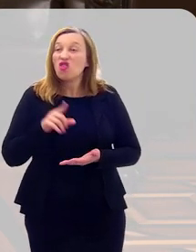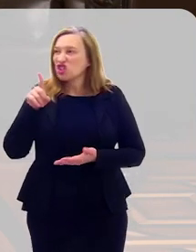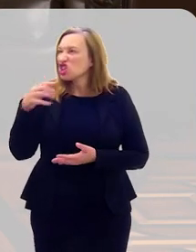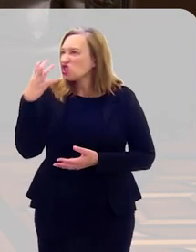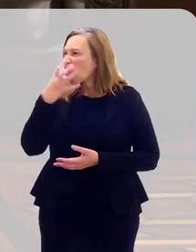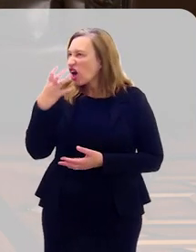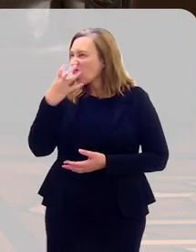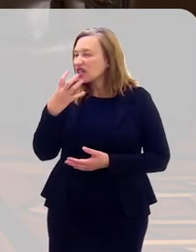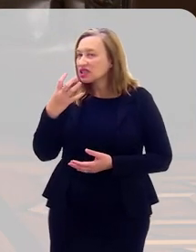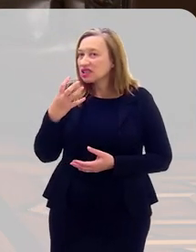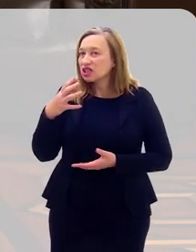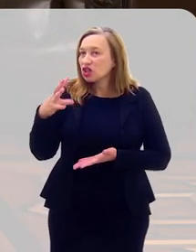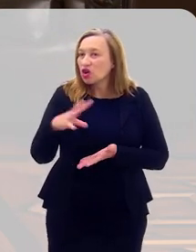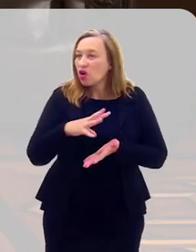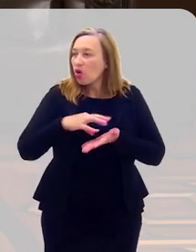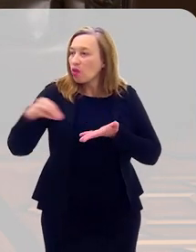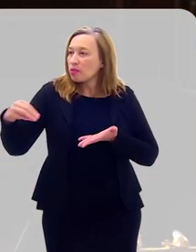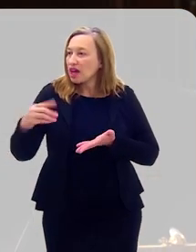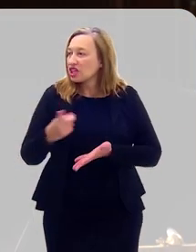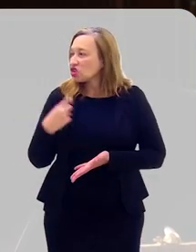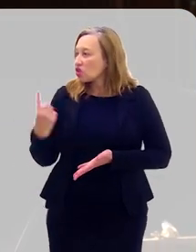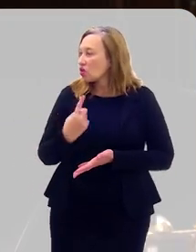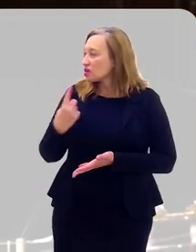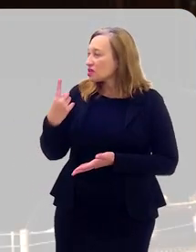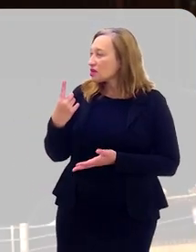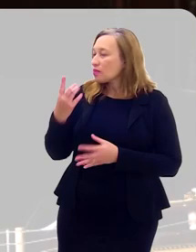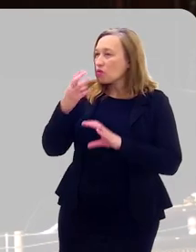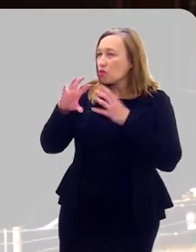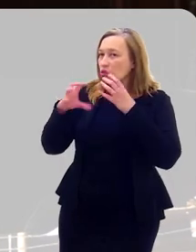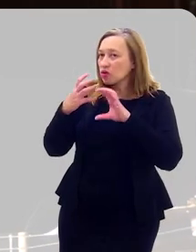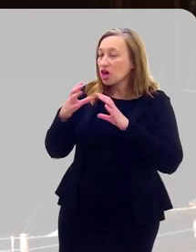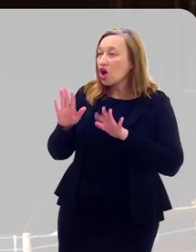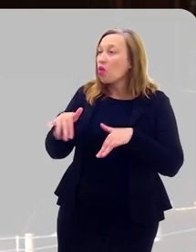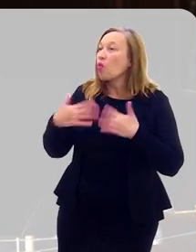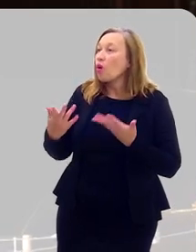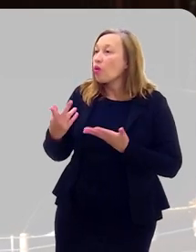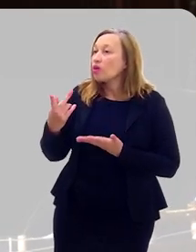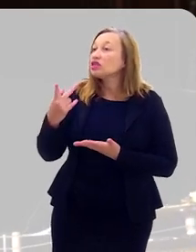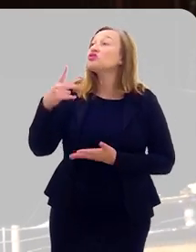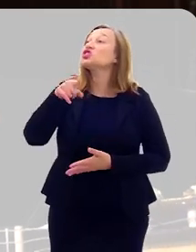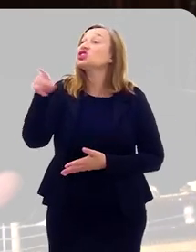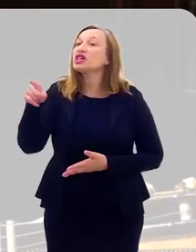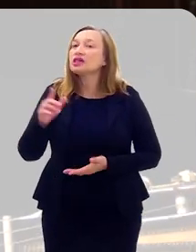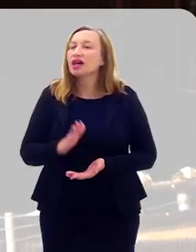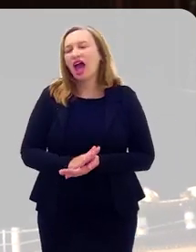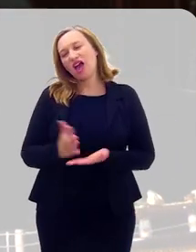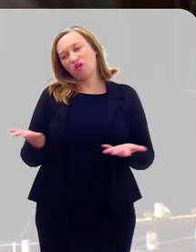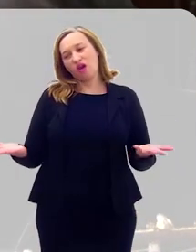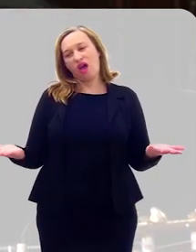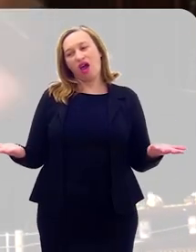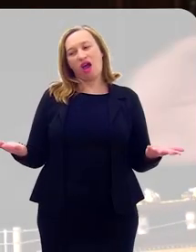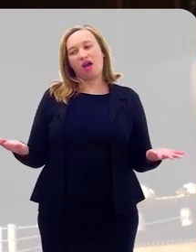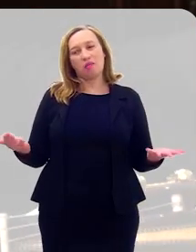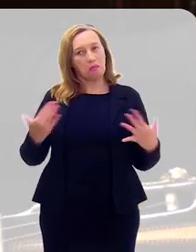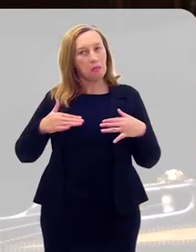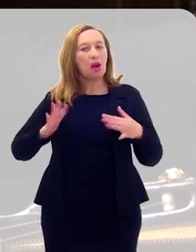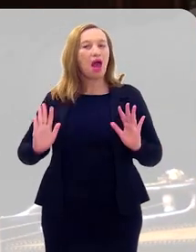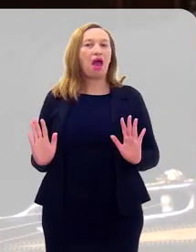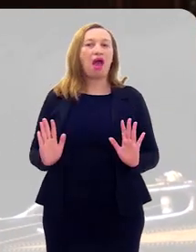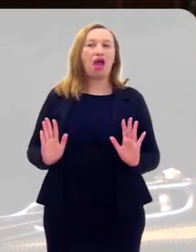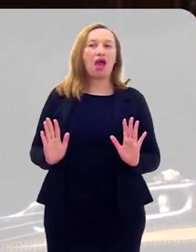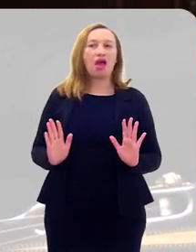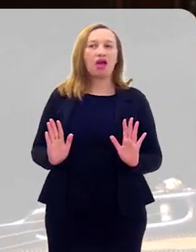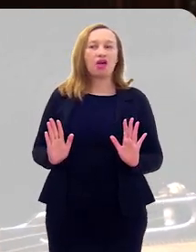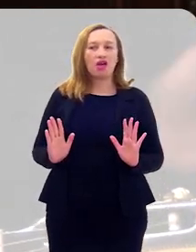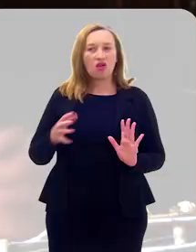Cadê? Vocês só cantam músicas copiadas nossas? Cadê as músicas de vocês? Aí agora já vou ter que pular, né,